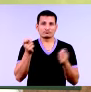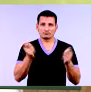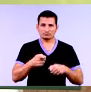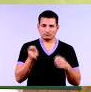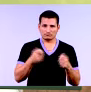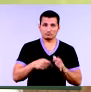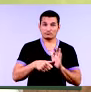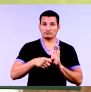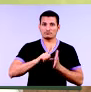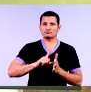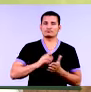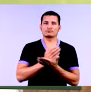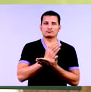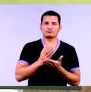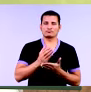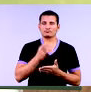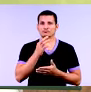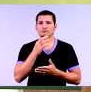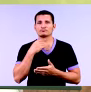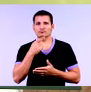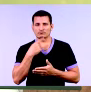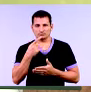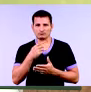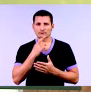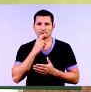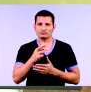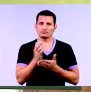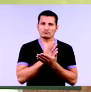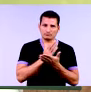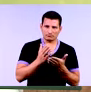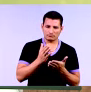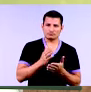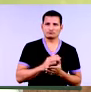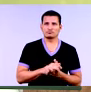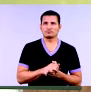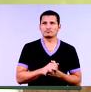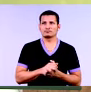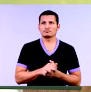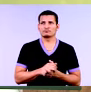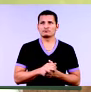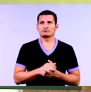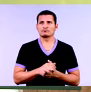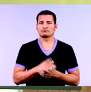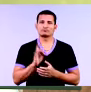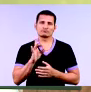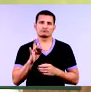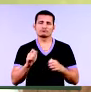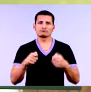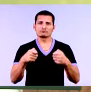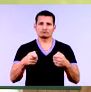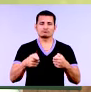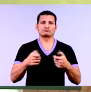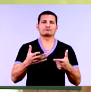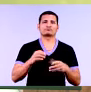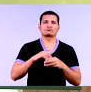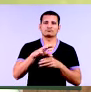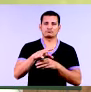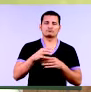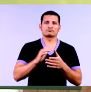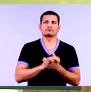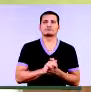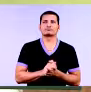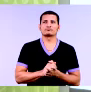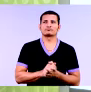algumas dúvidas, né? Já tirar algumas, já responder alguns questionamentos. E no mais, eu acho que é só a gente reforçar mesmo o conteúdo que foi passado agora.